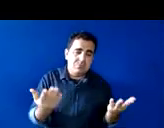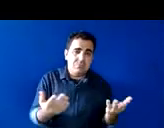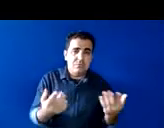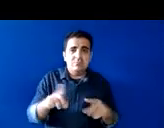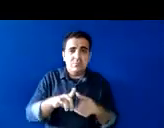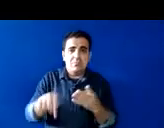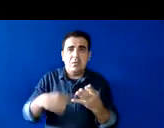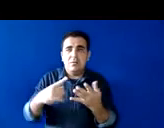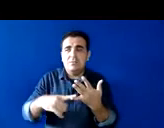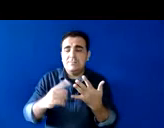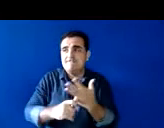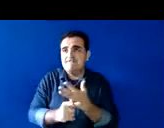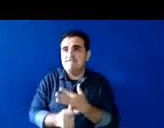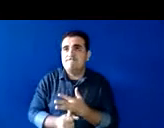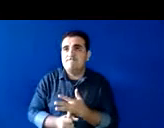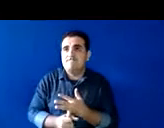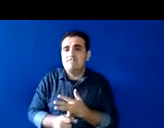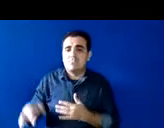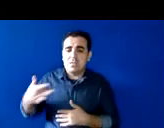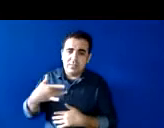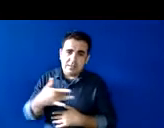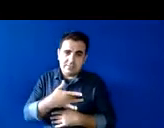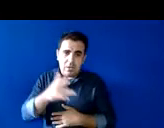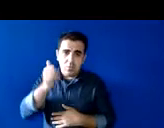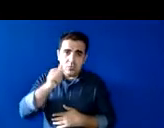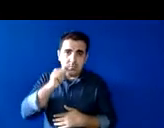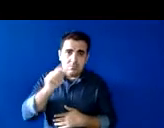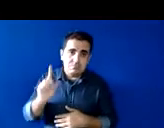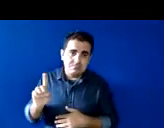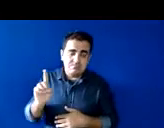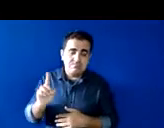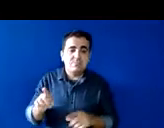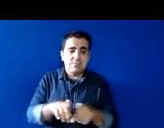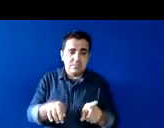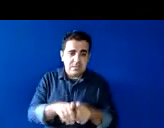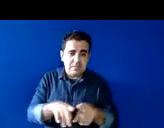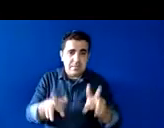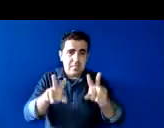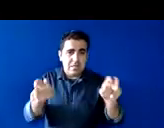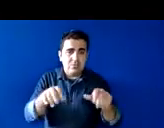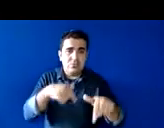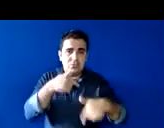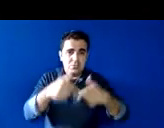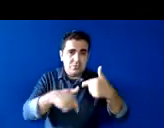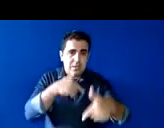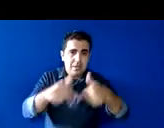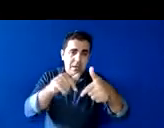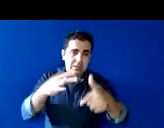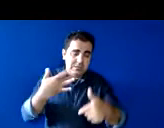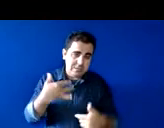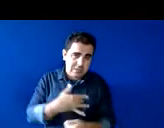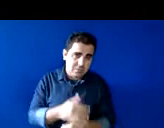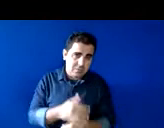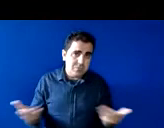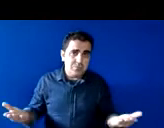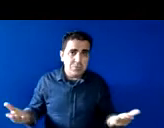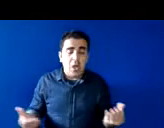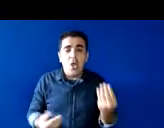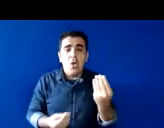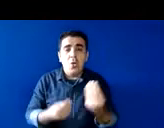variáveis da própria saúde das pessoas, pela questão dos serviços de saúde, né, de qual